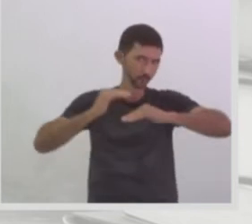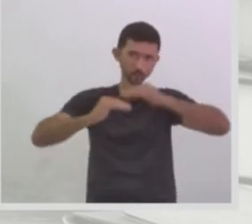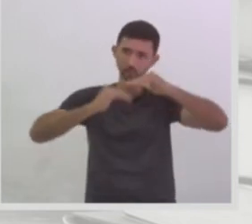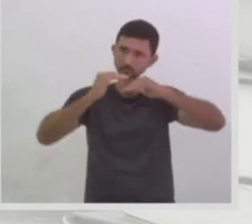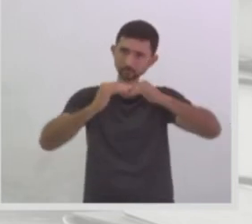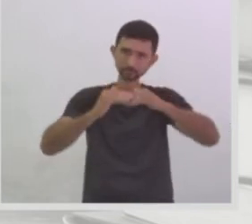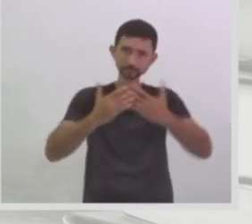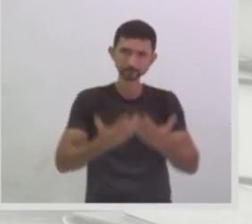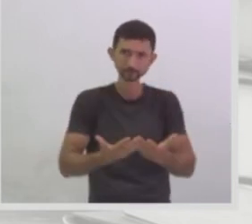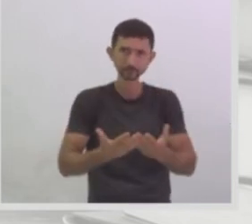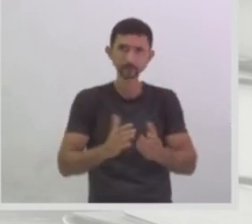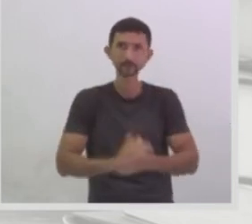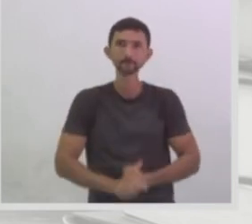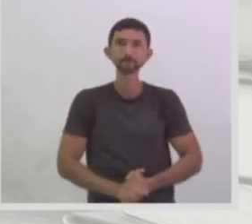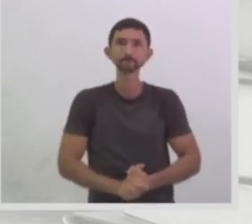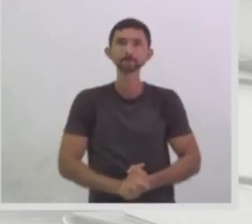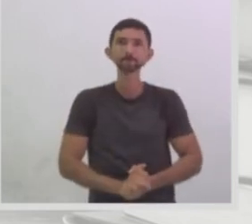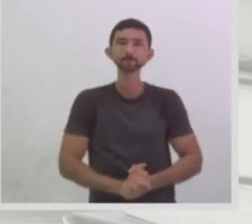história.